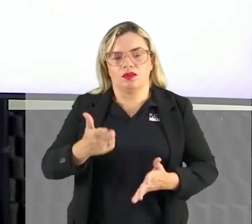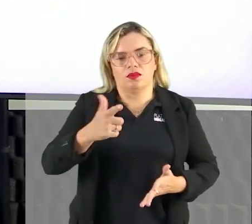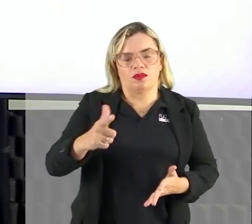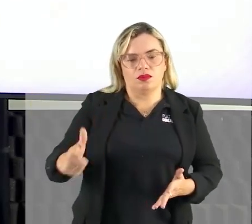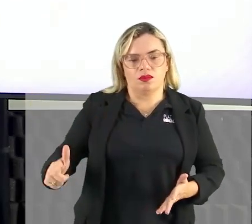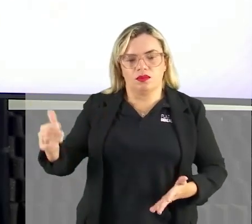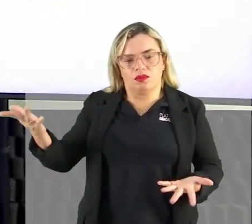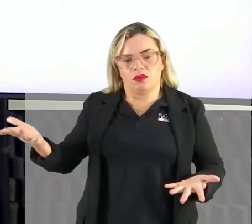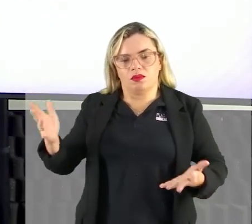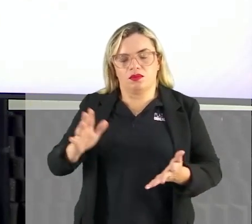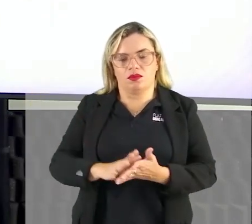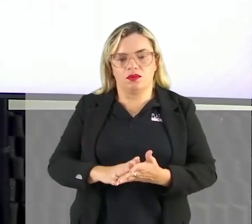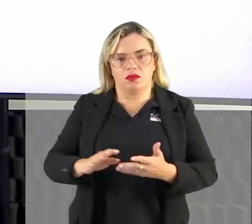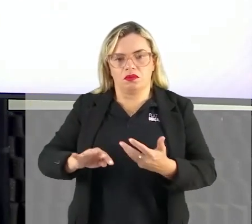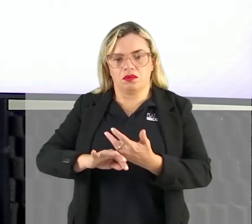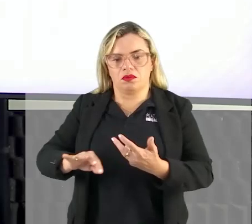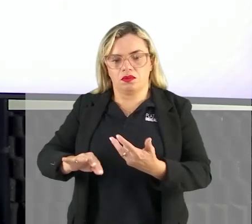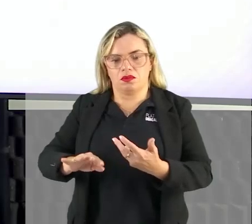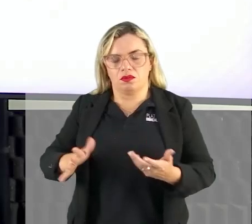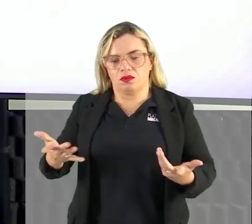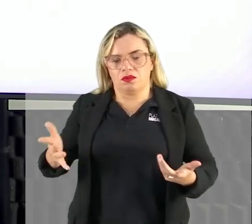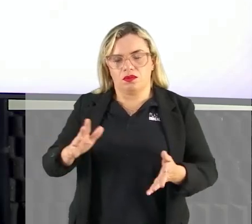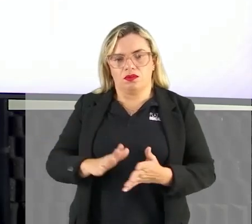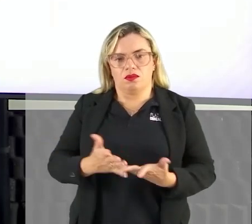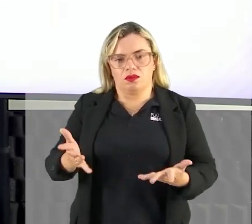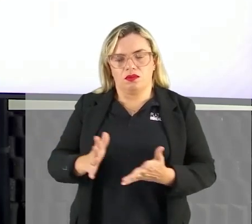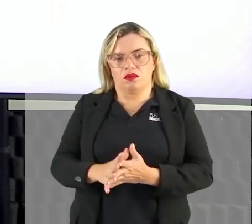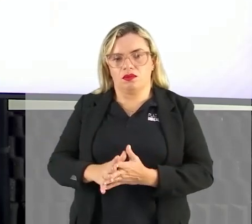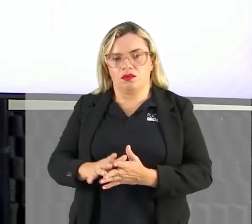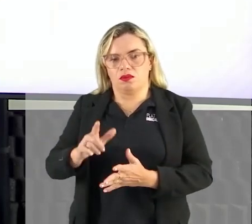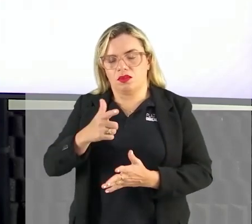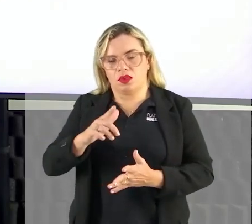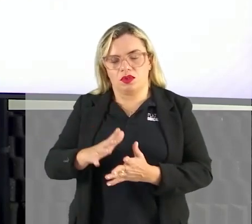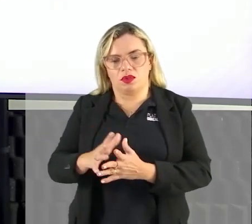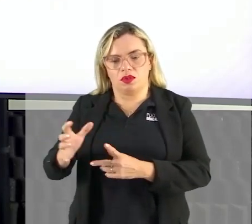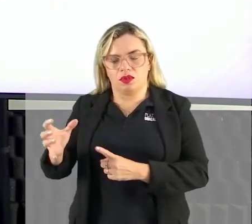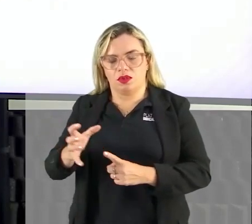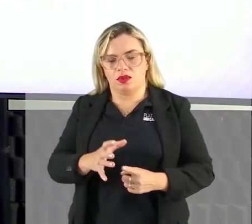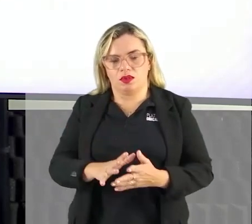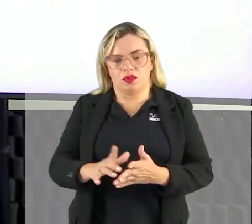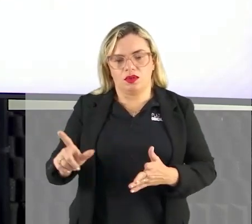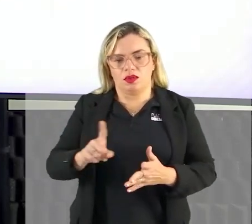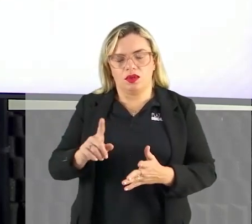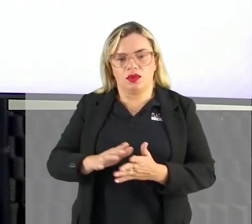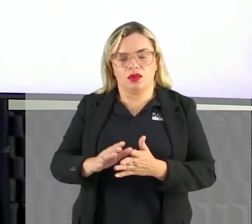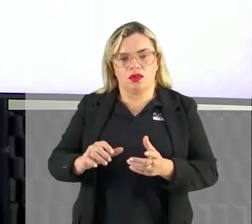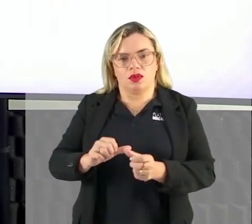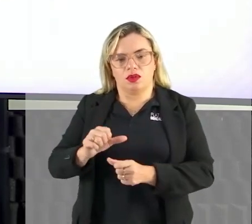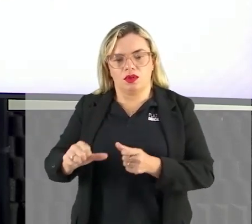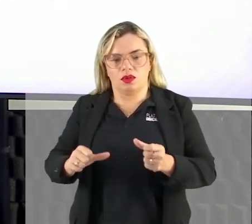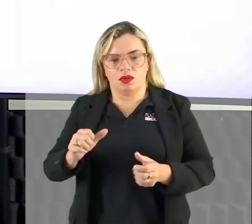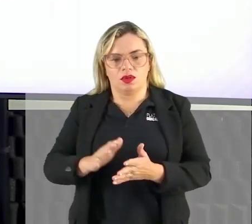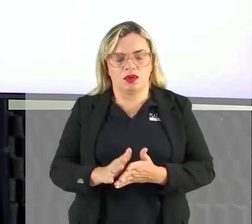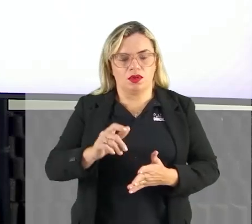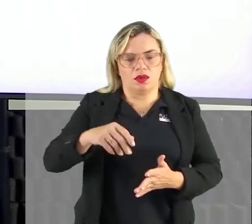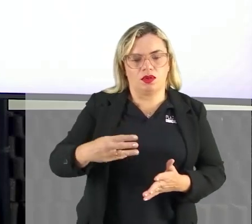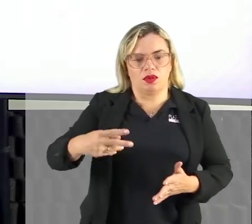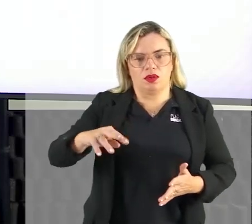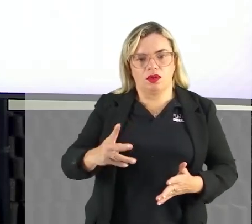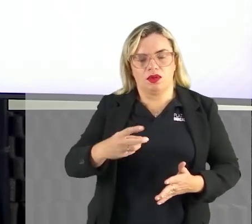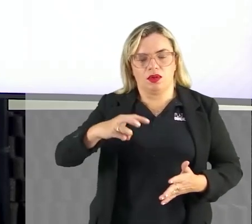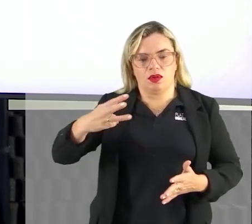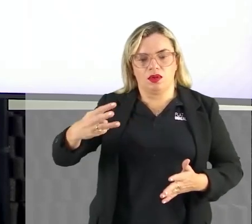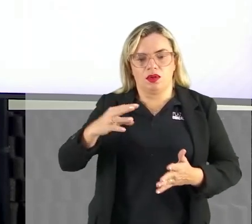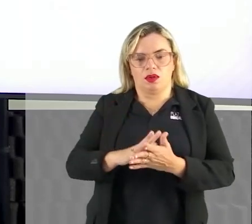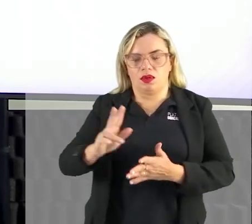organismos, os detritos ficam lá, né, acumulando. eles não vão virar amônia. Então, a etapa